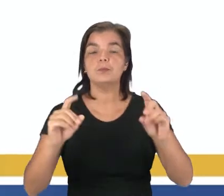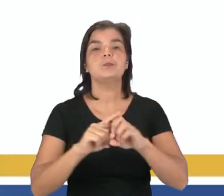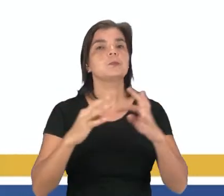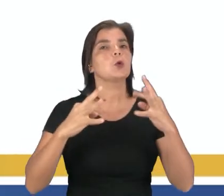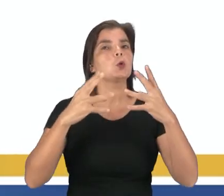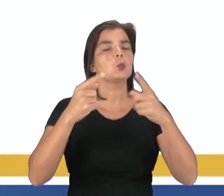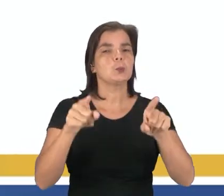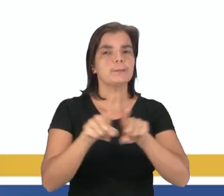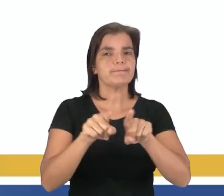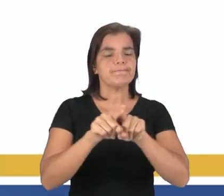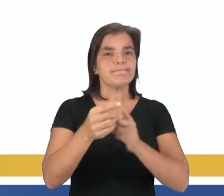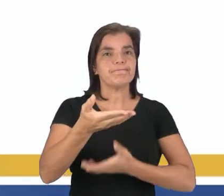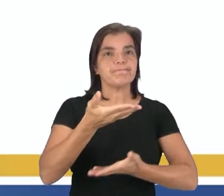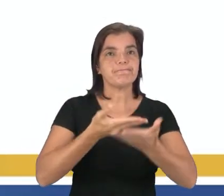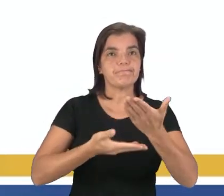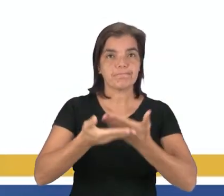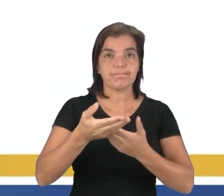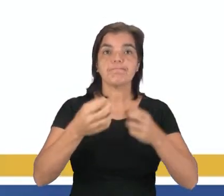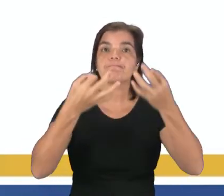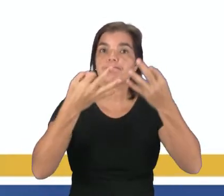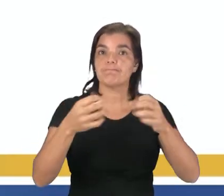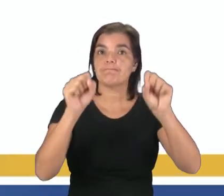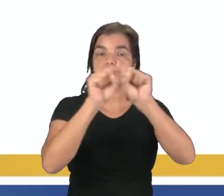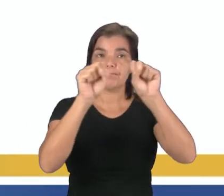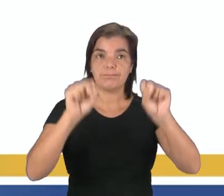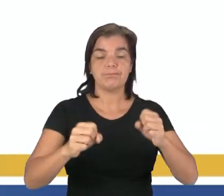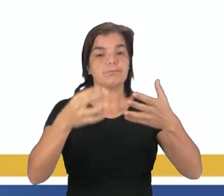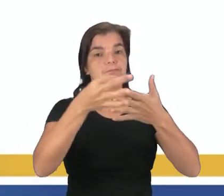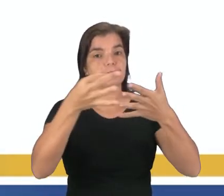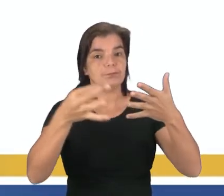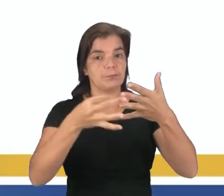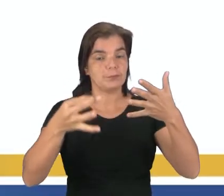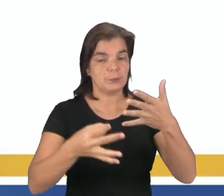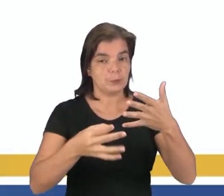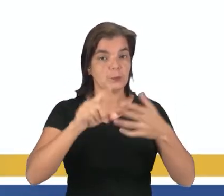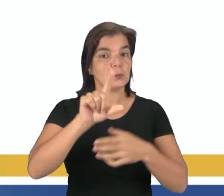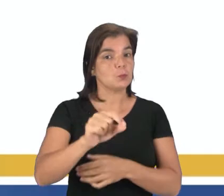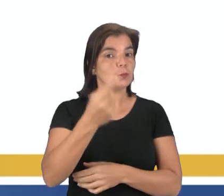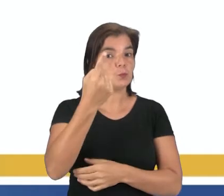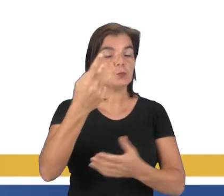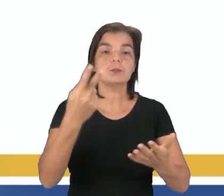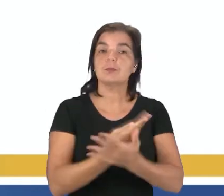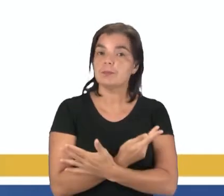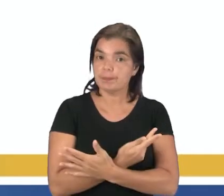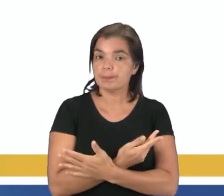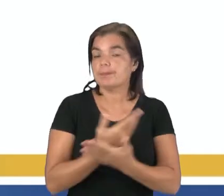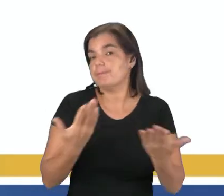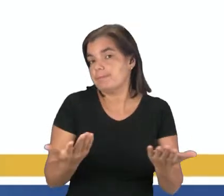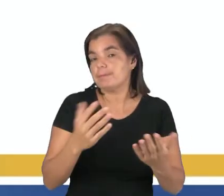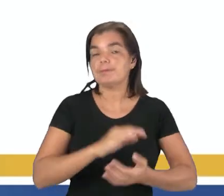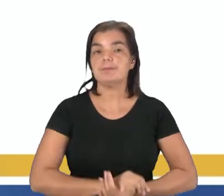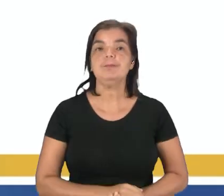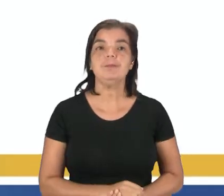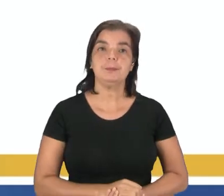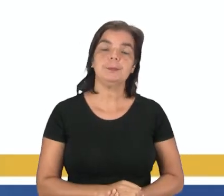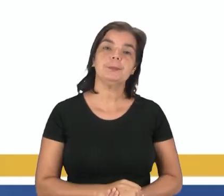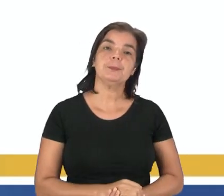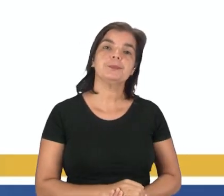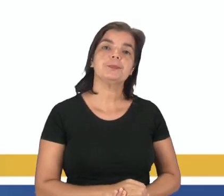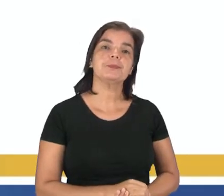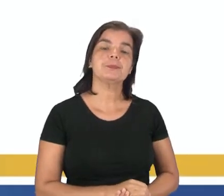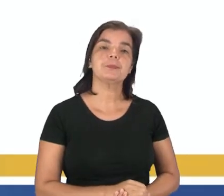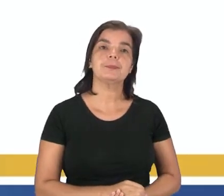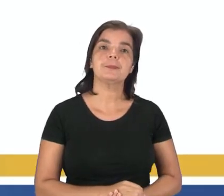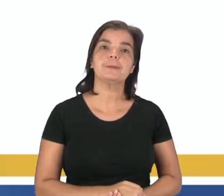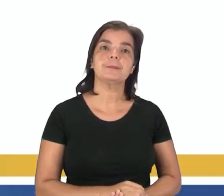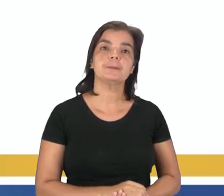as alternativas correlacionam adequadamente o sistema e sua classificação, exceto, ou seja, qual é o único que estaria aí